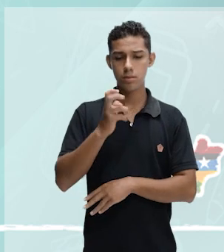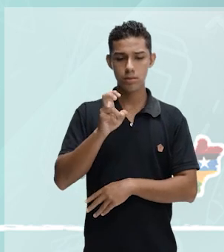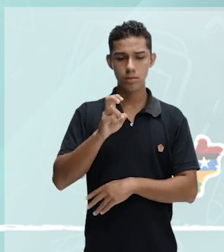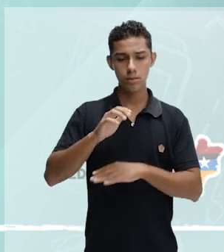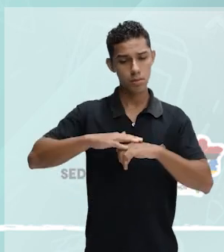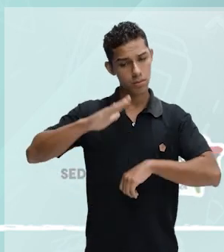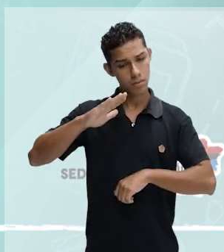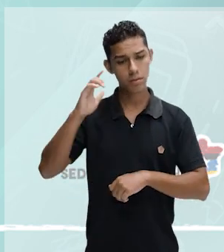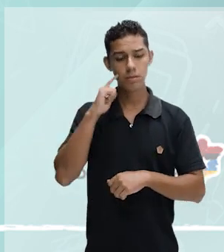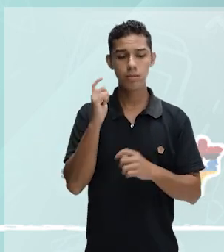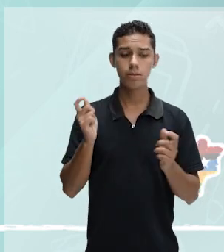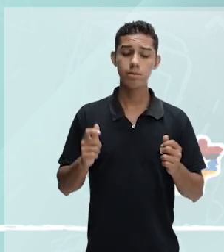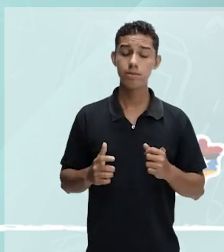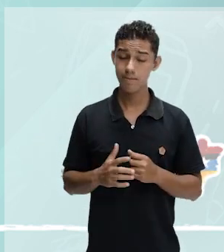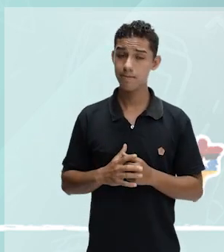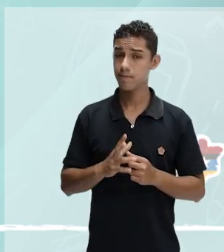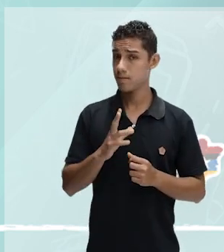45